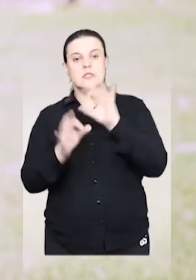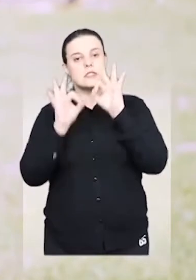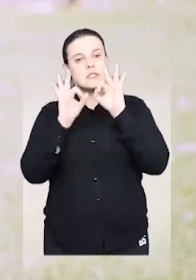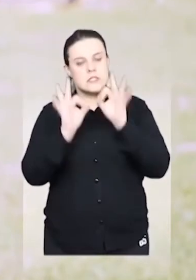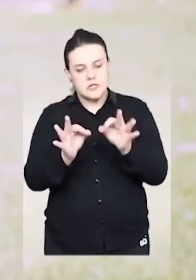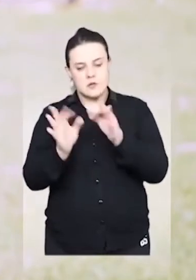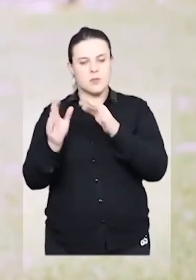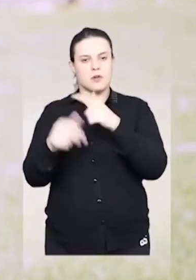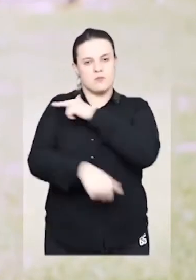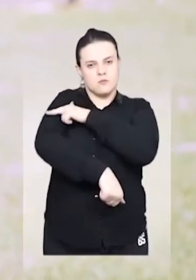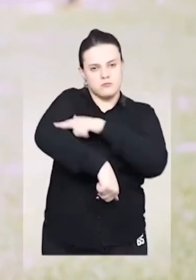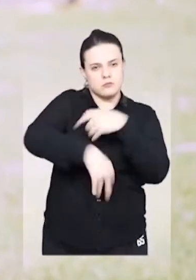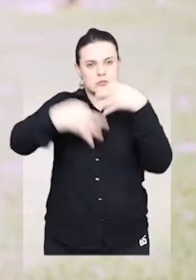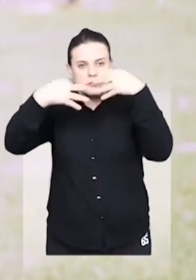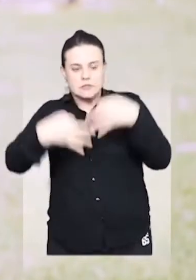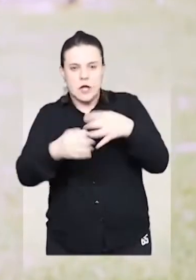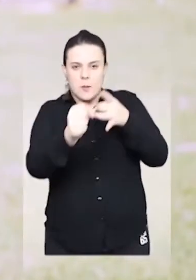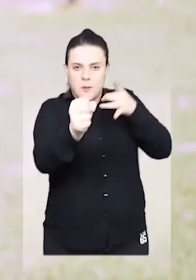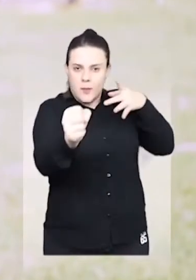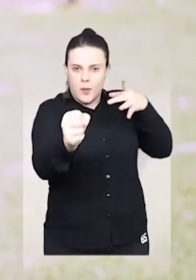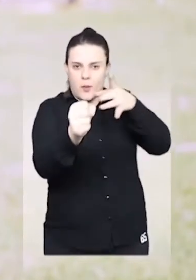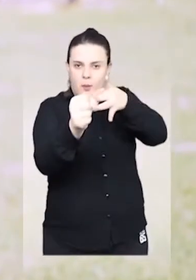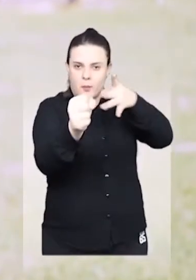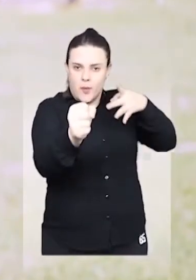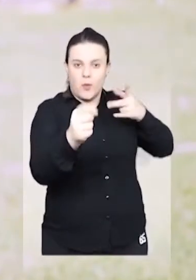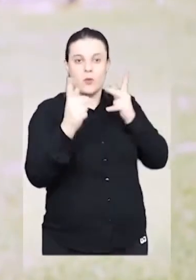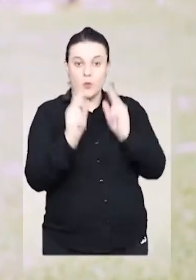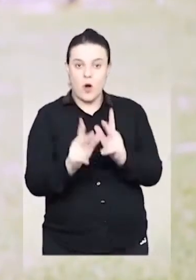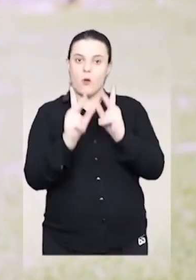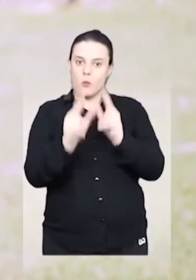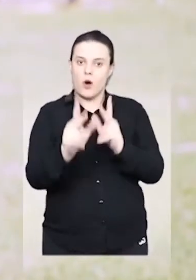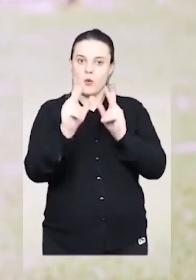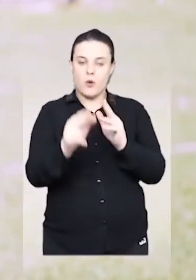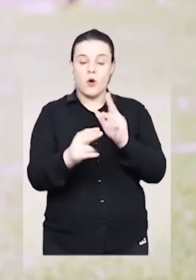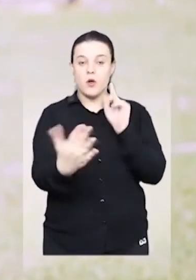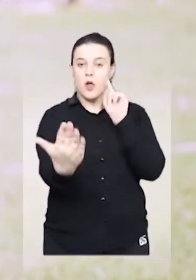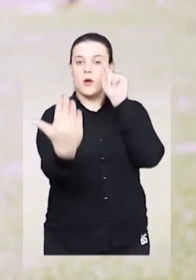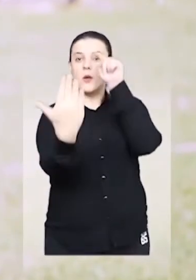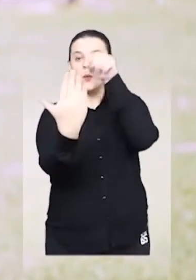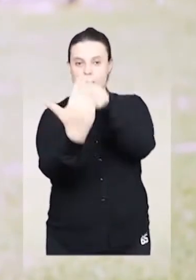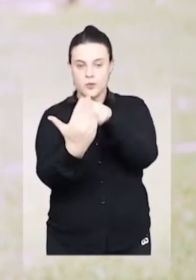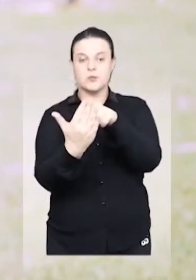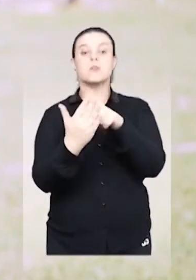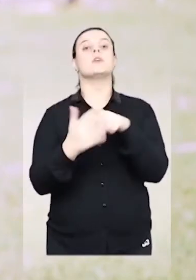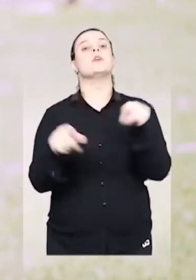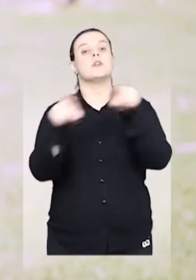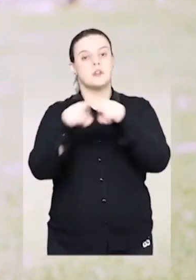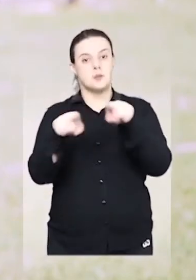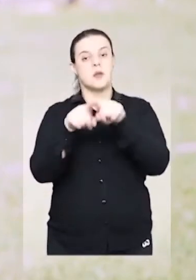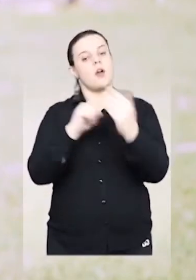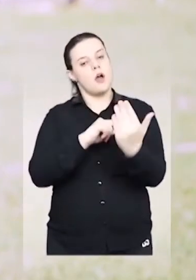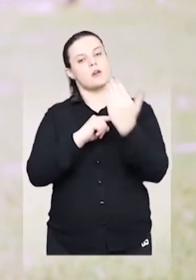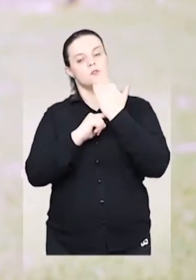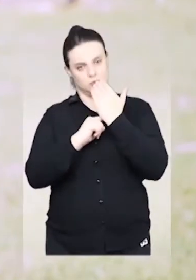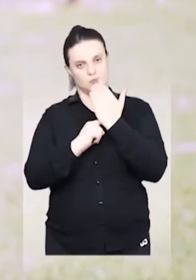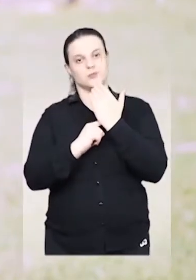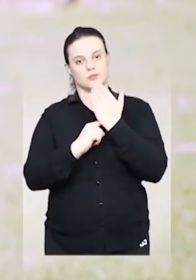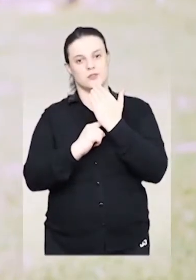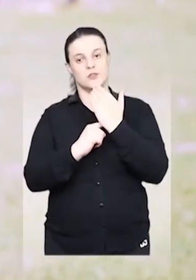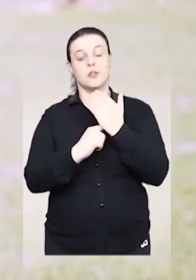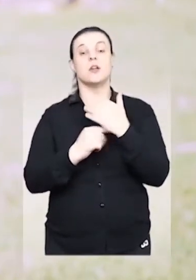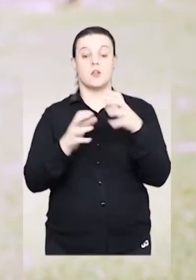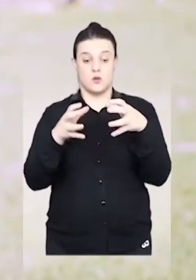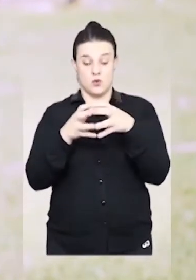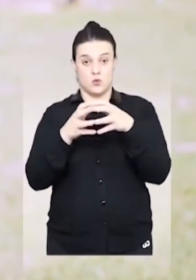mesma postura, o mesmo tiro, e a mira acaba sendo um acessório nesse ponto. A